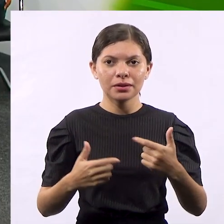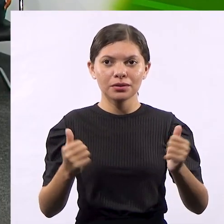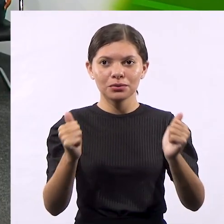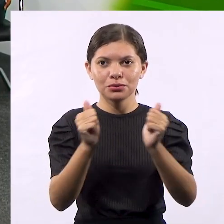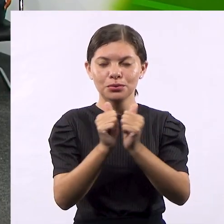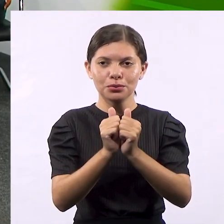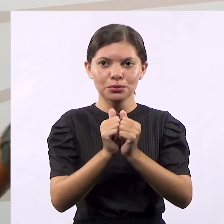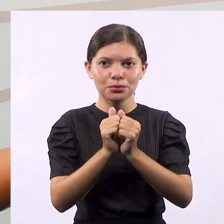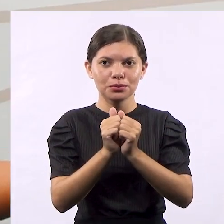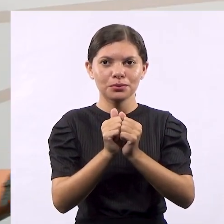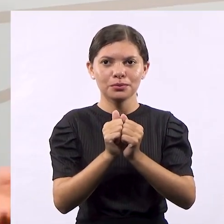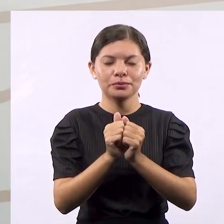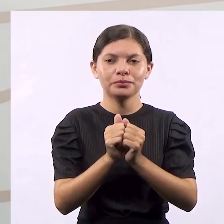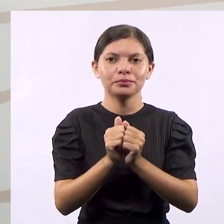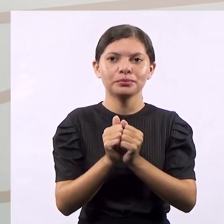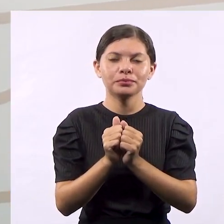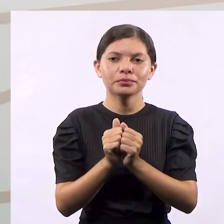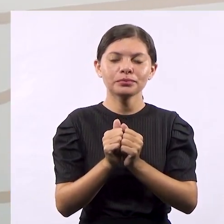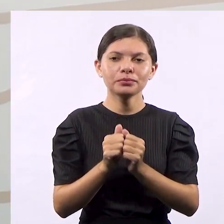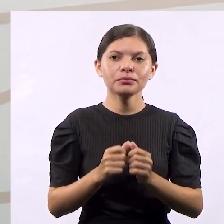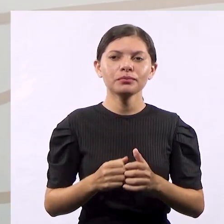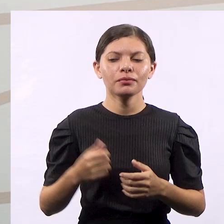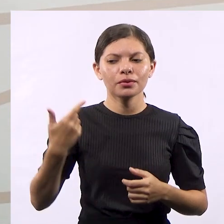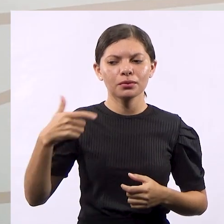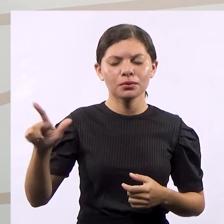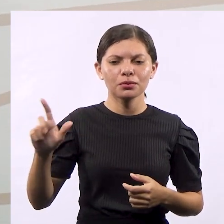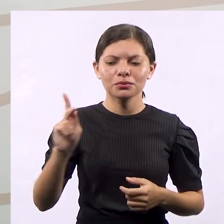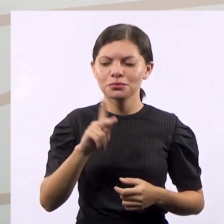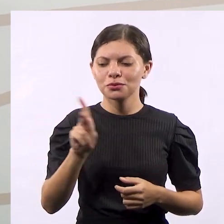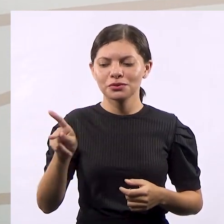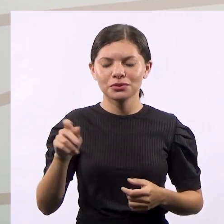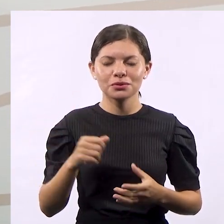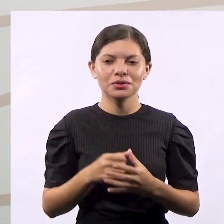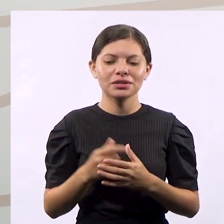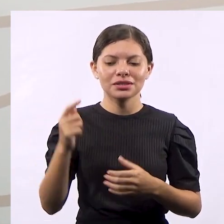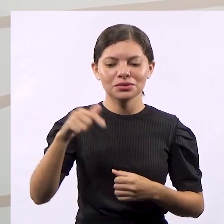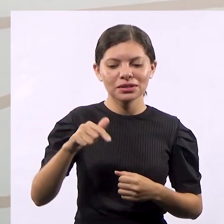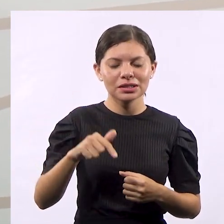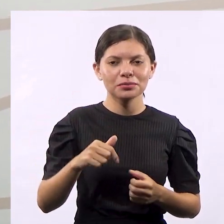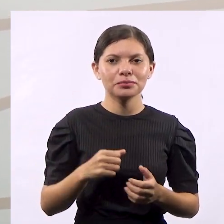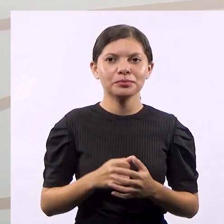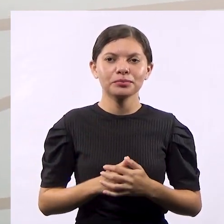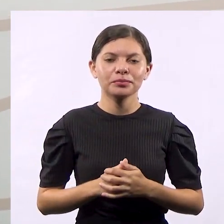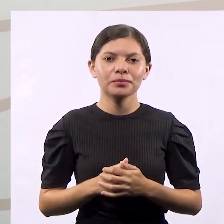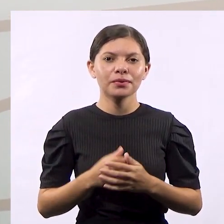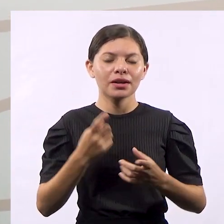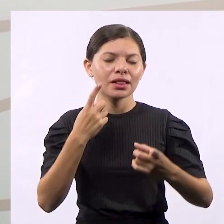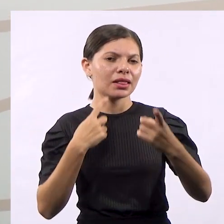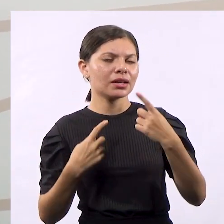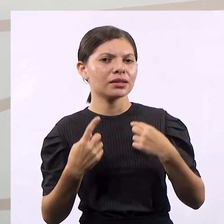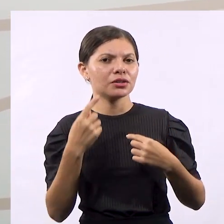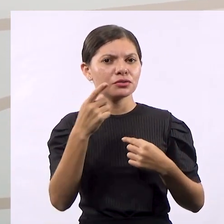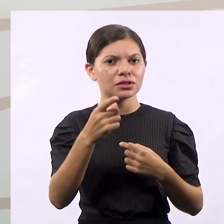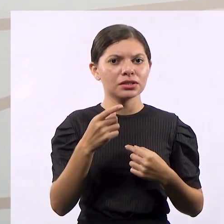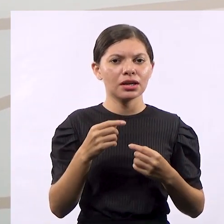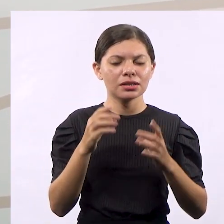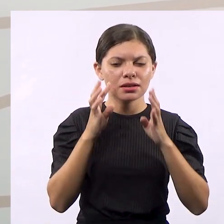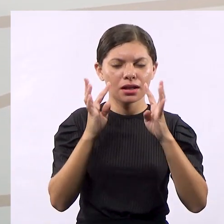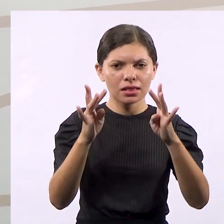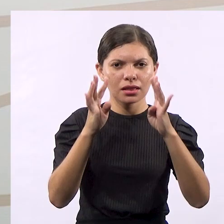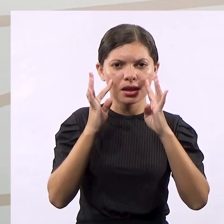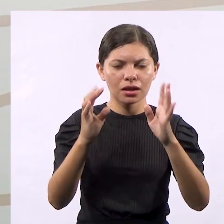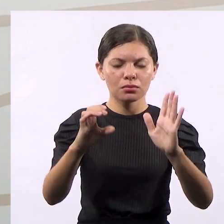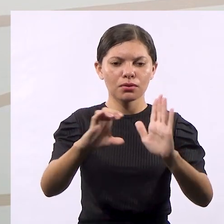vai envolver vários professores, como a professora Cleonete, que está aqui. Então, realmente é nosso desejo que vocês